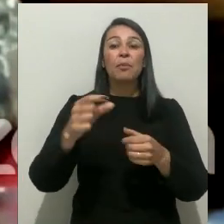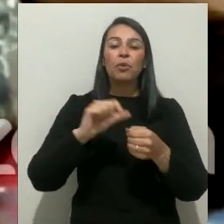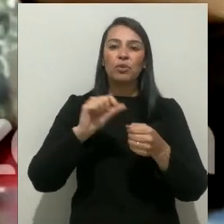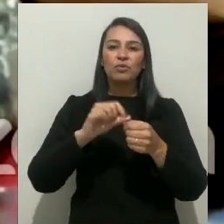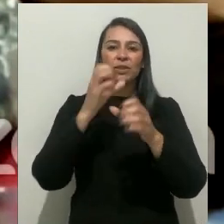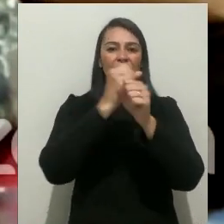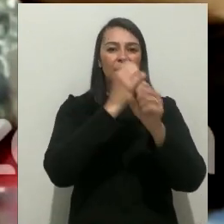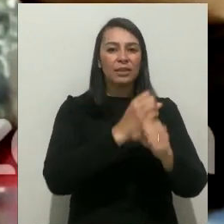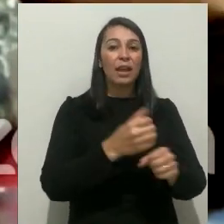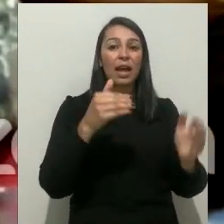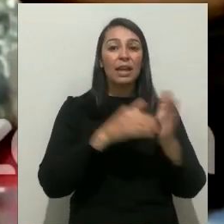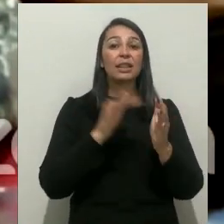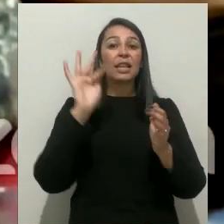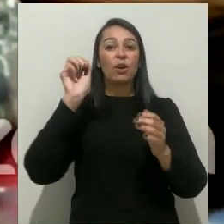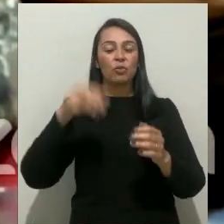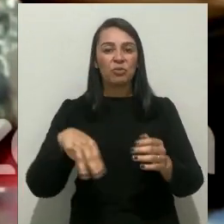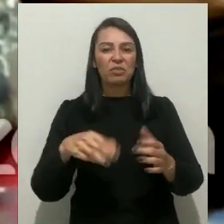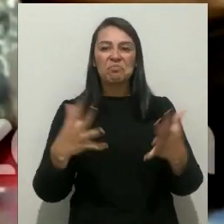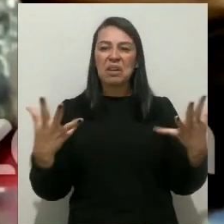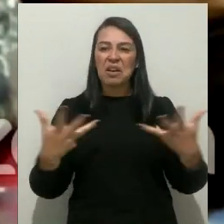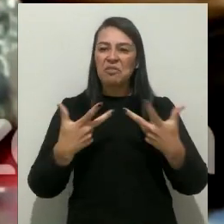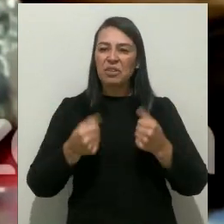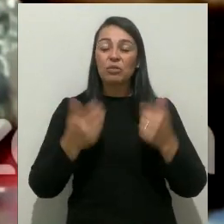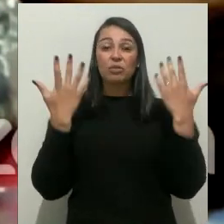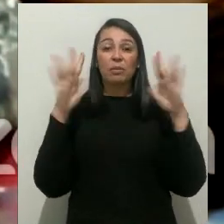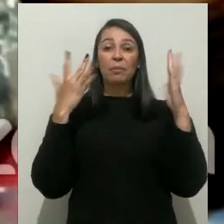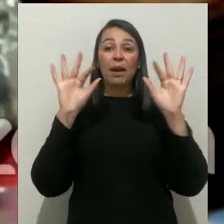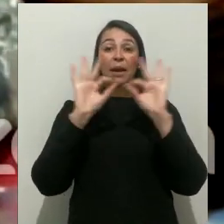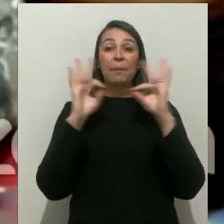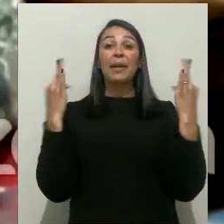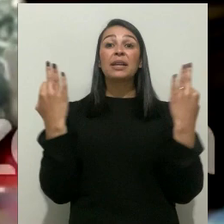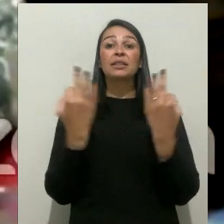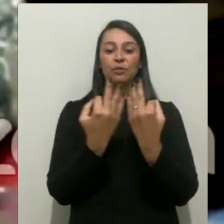cálculo estrutural final. É incrível isso. Parabéns à família.